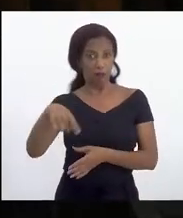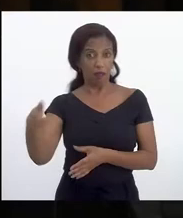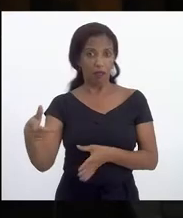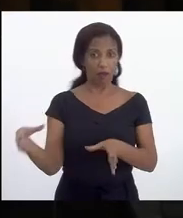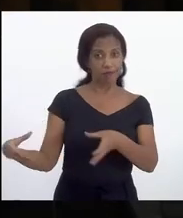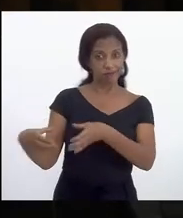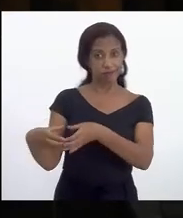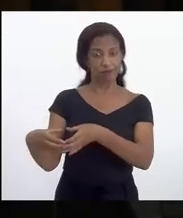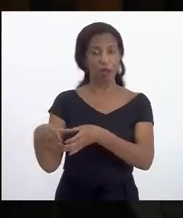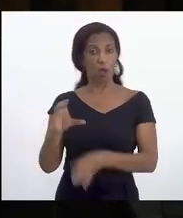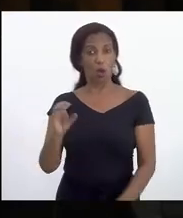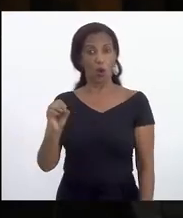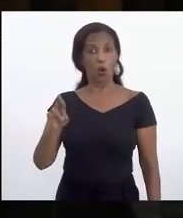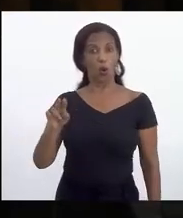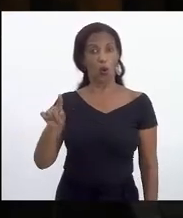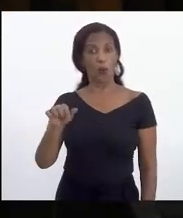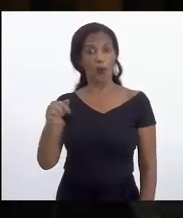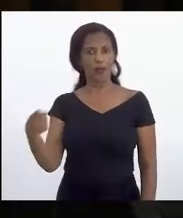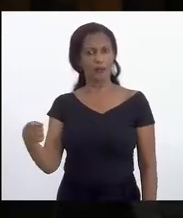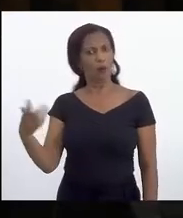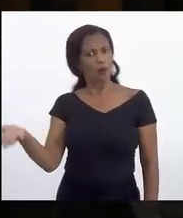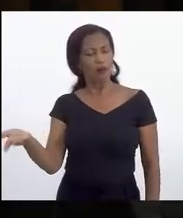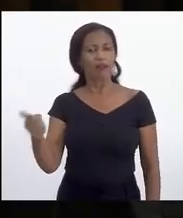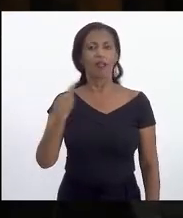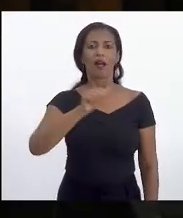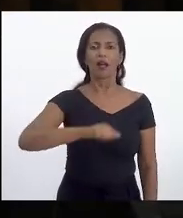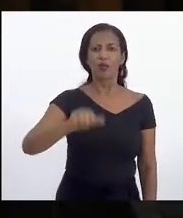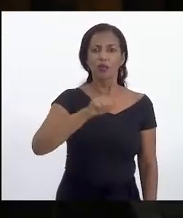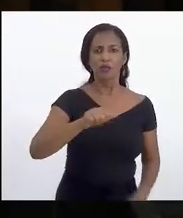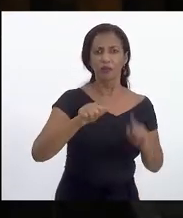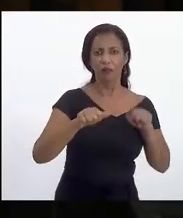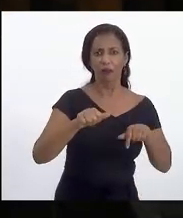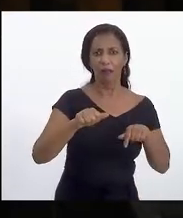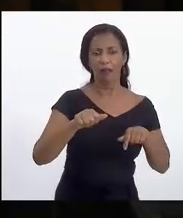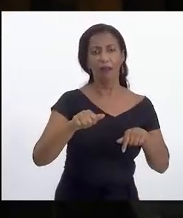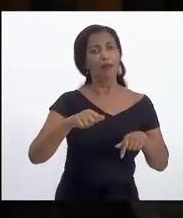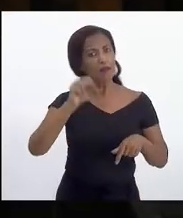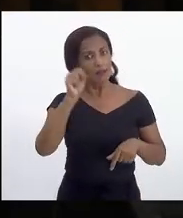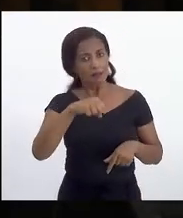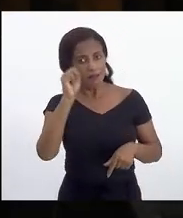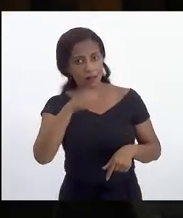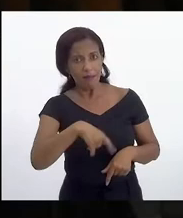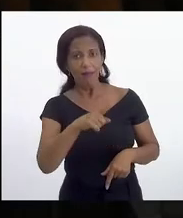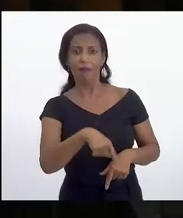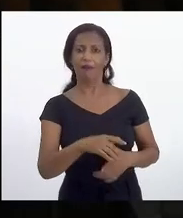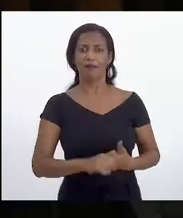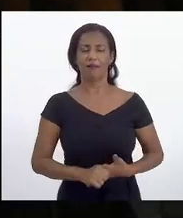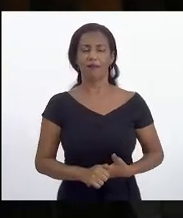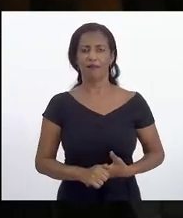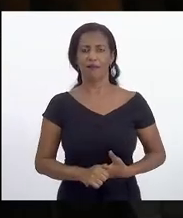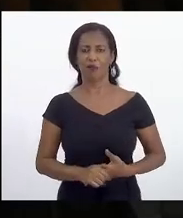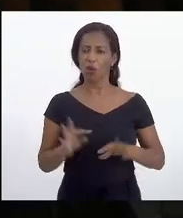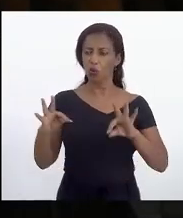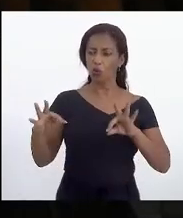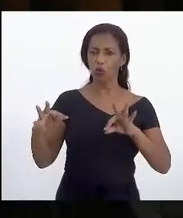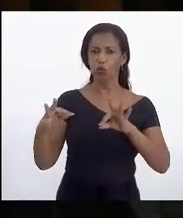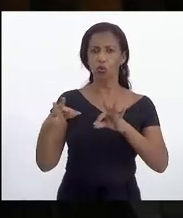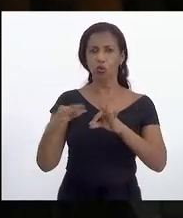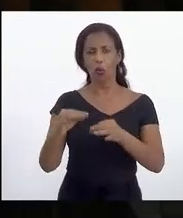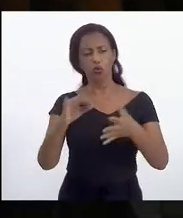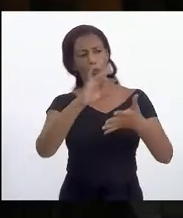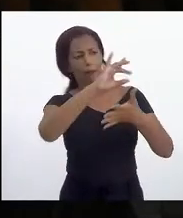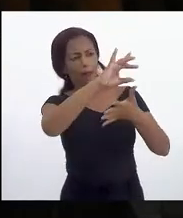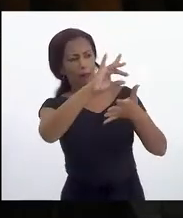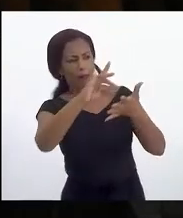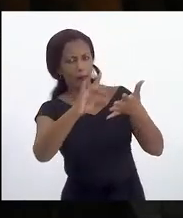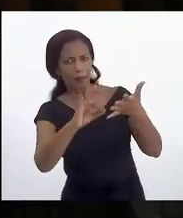uma corporação associação comercial corporativa evidente que é todos os seguimentos